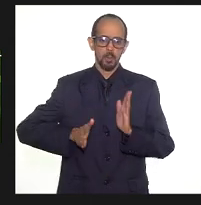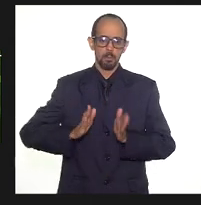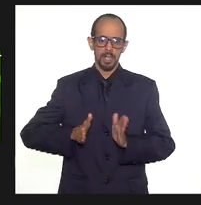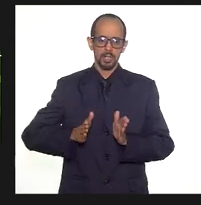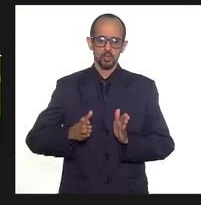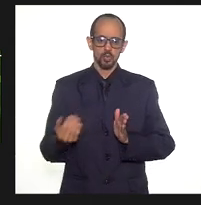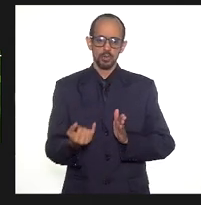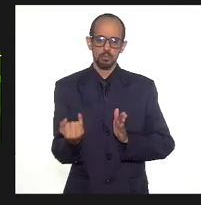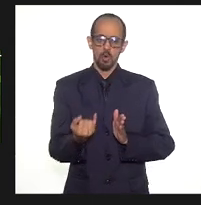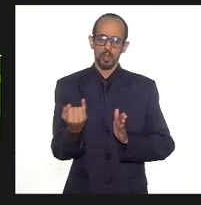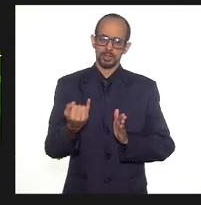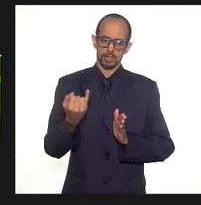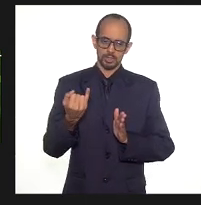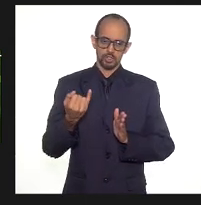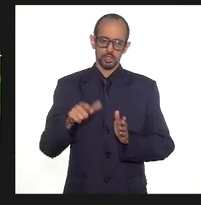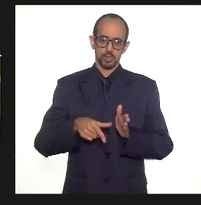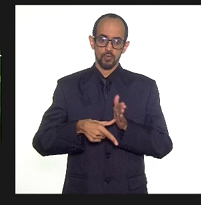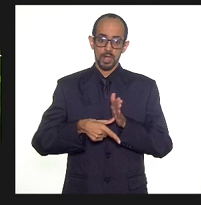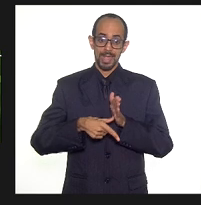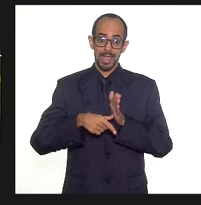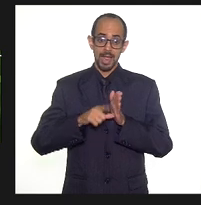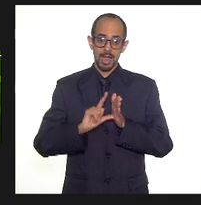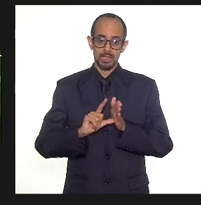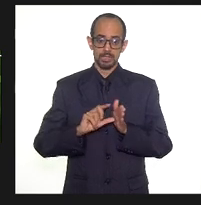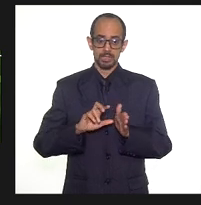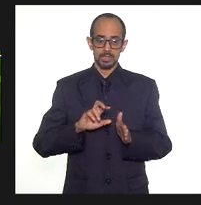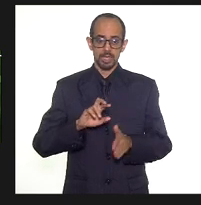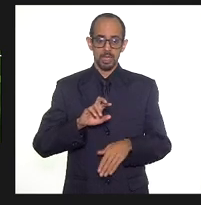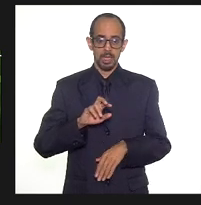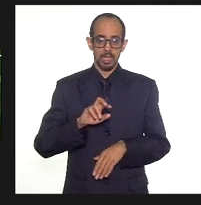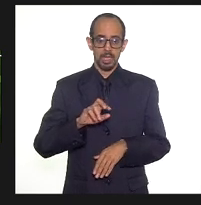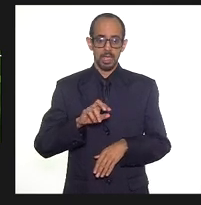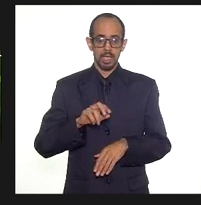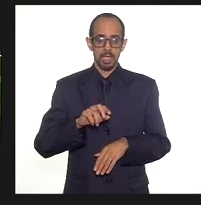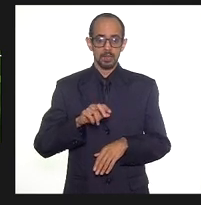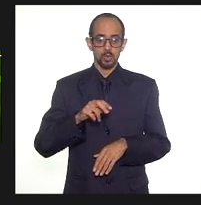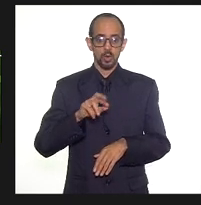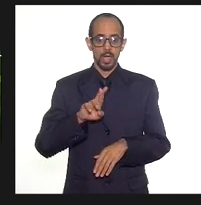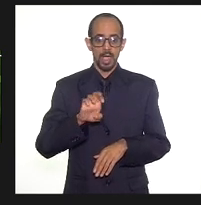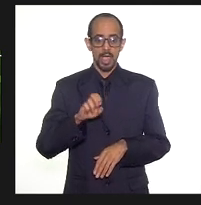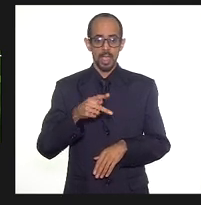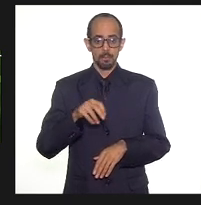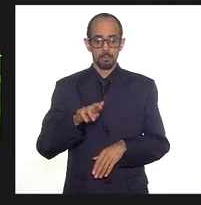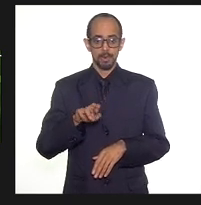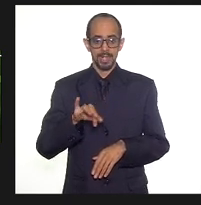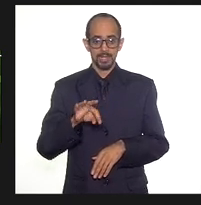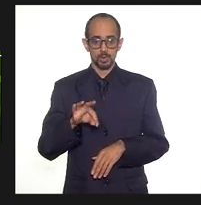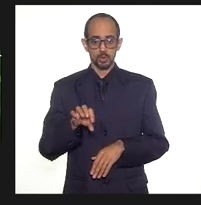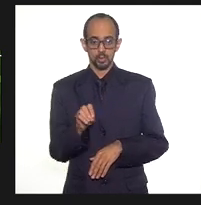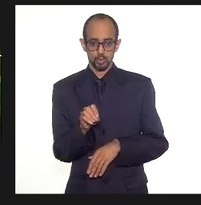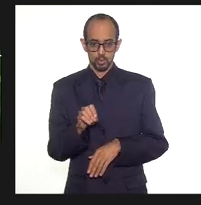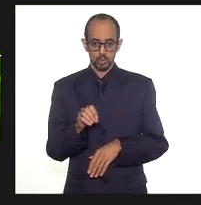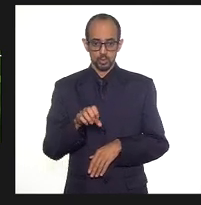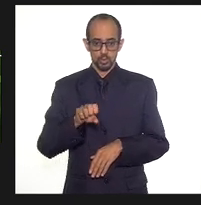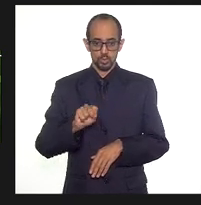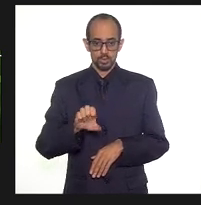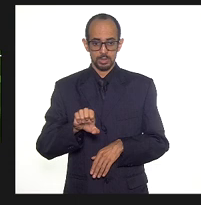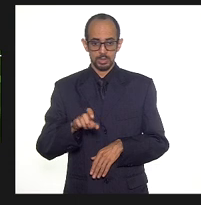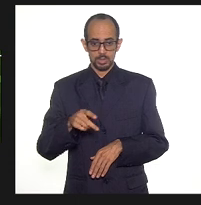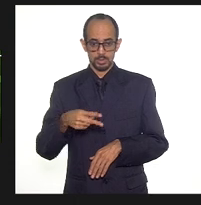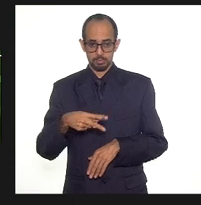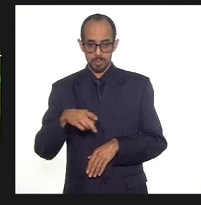né? Um período pré-repetro SPED, né? Ou seja, um período em que diversos